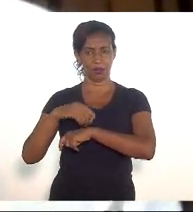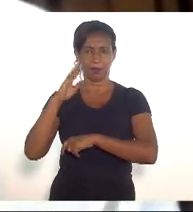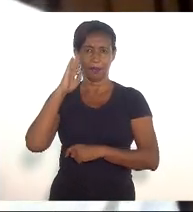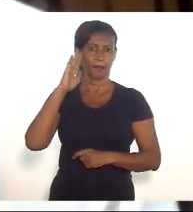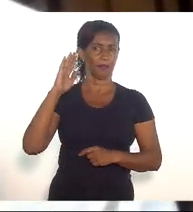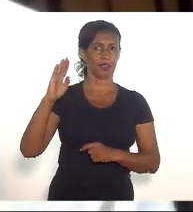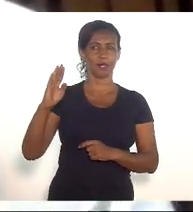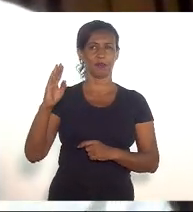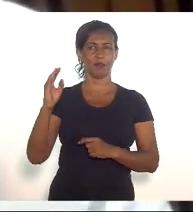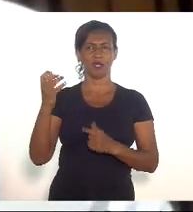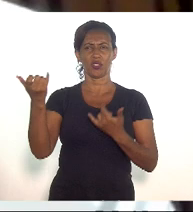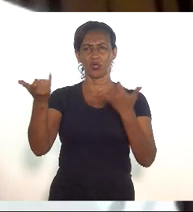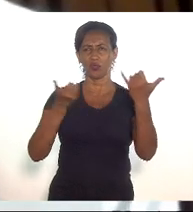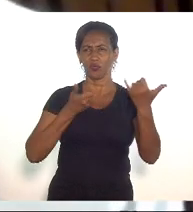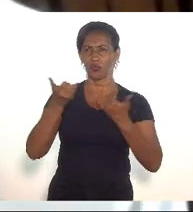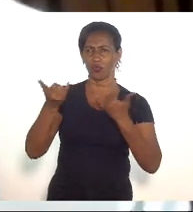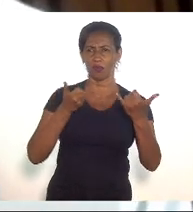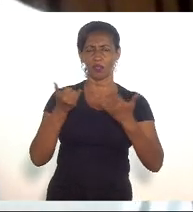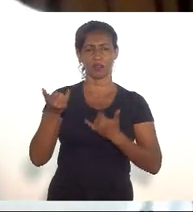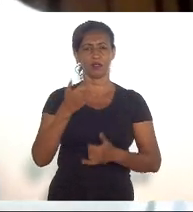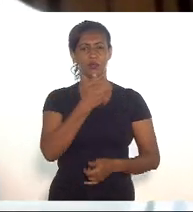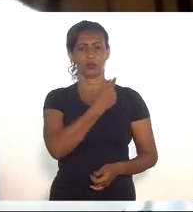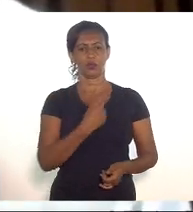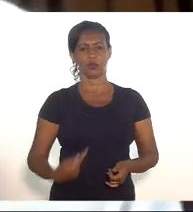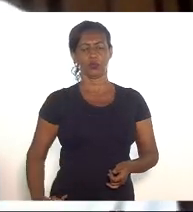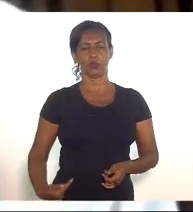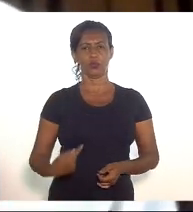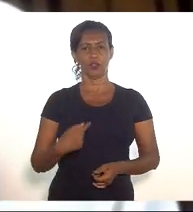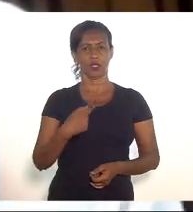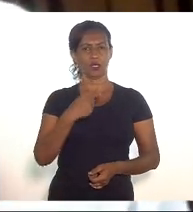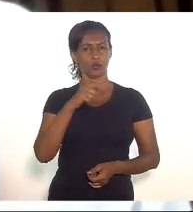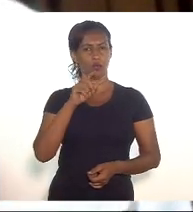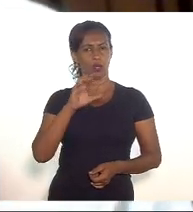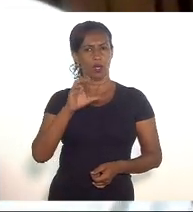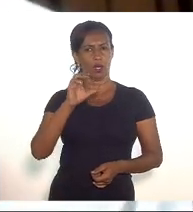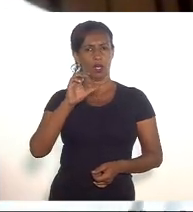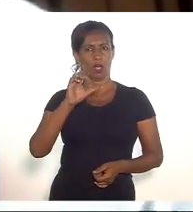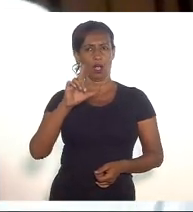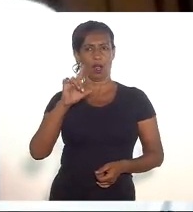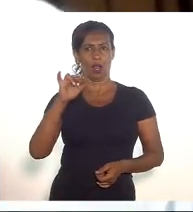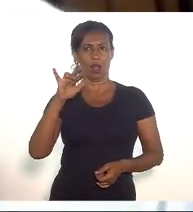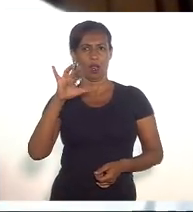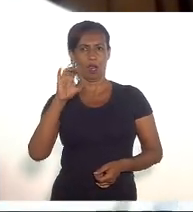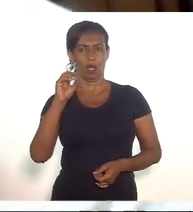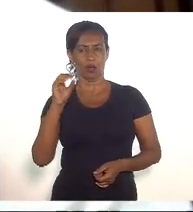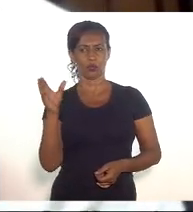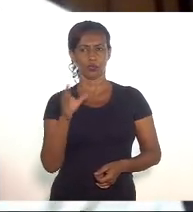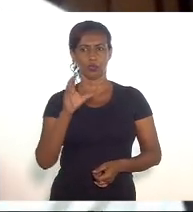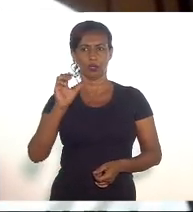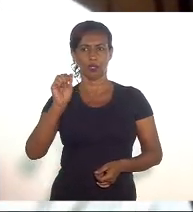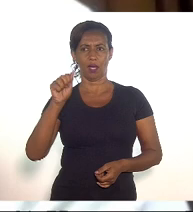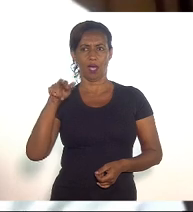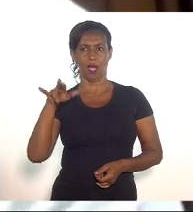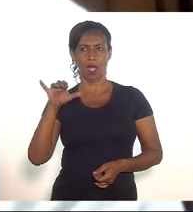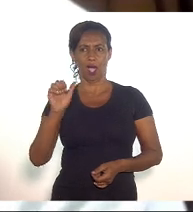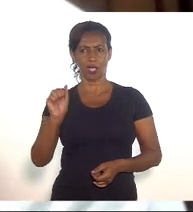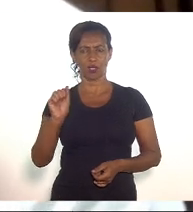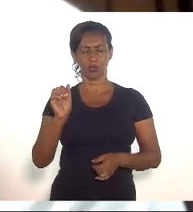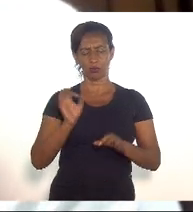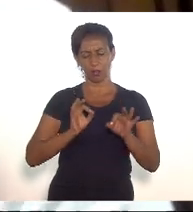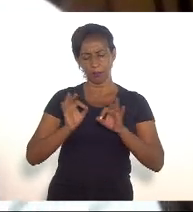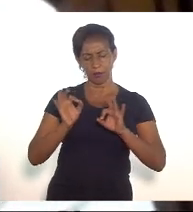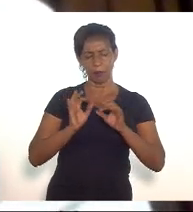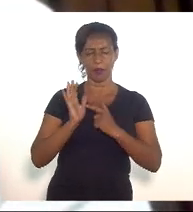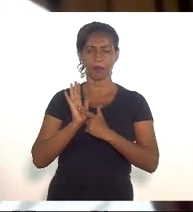fundamentalmente o que ele nos traz é que o governo Cláudio Castro está se preparando, planejando, para apresentar não só